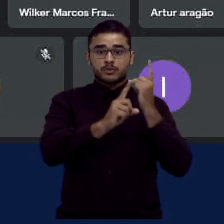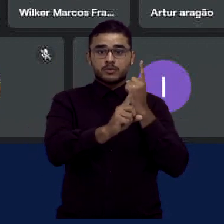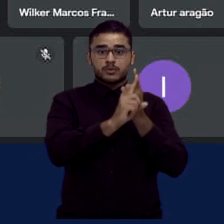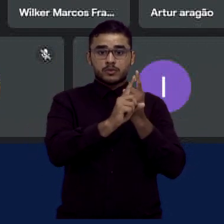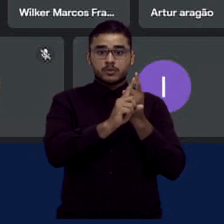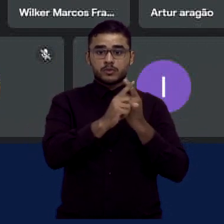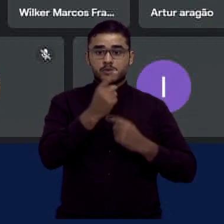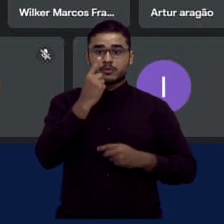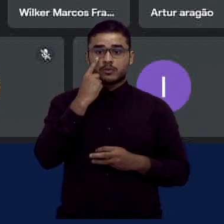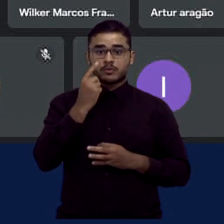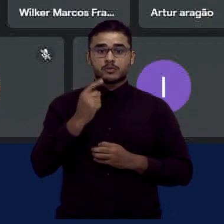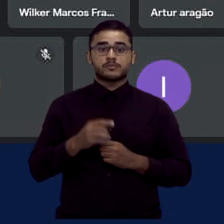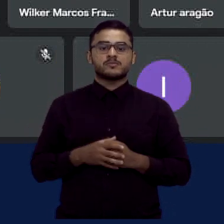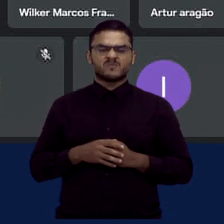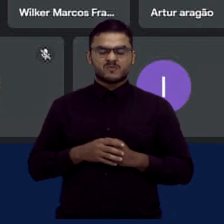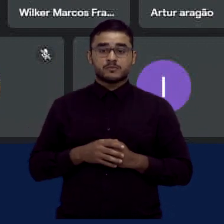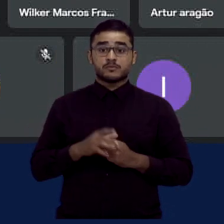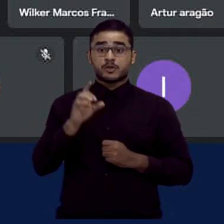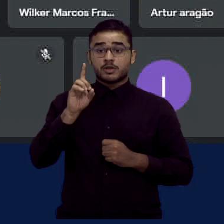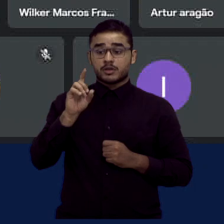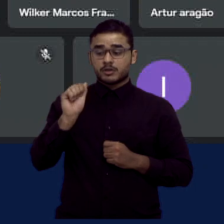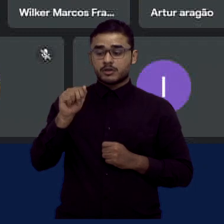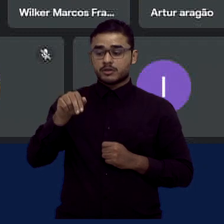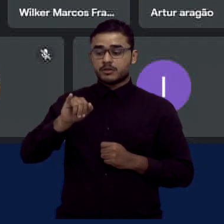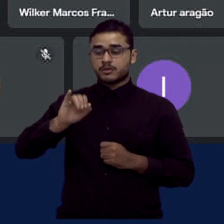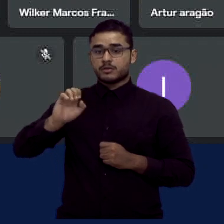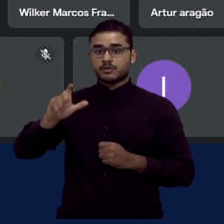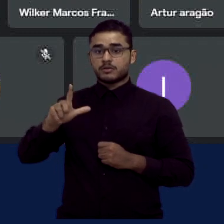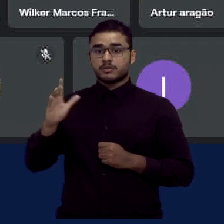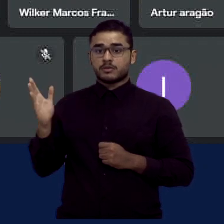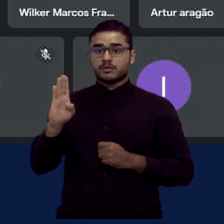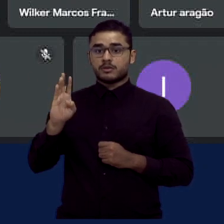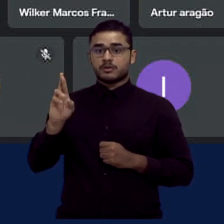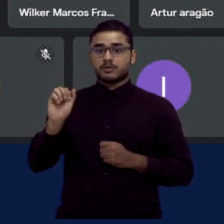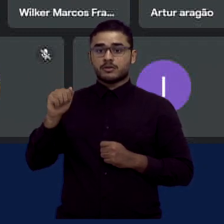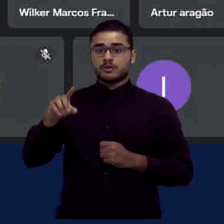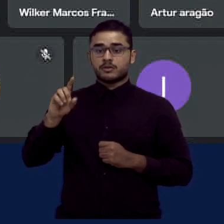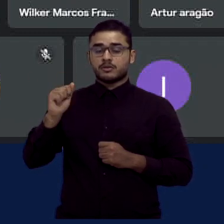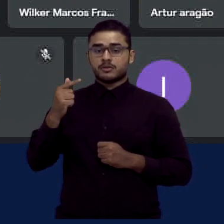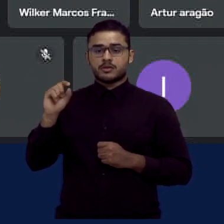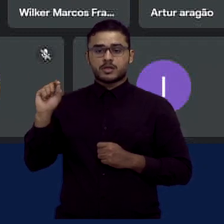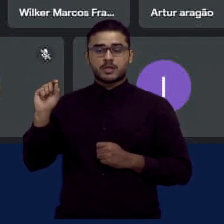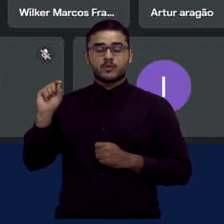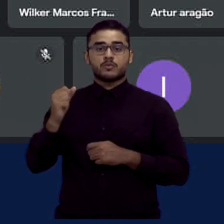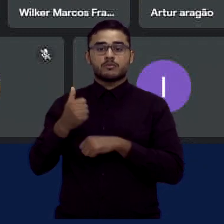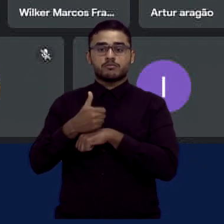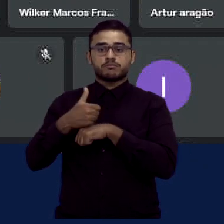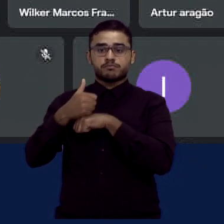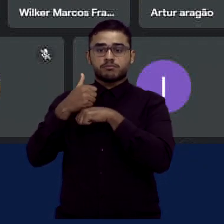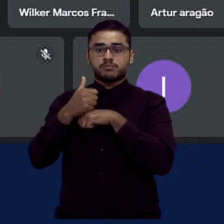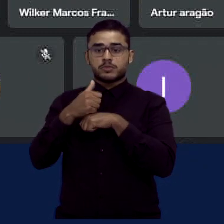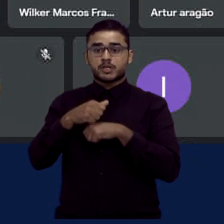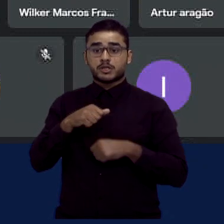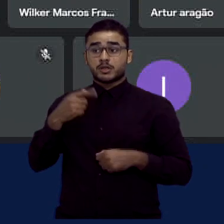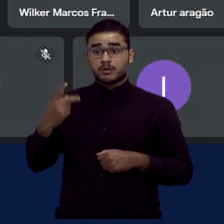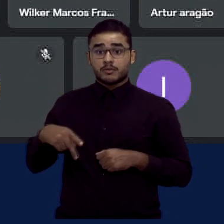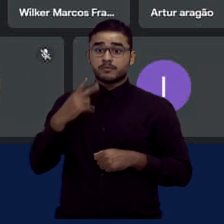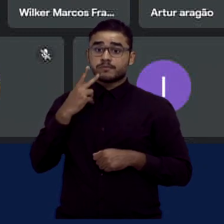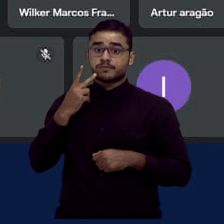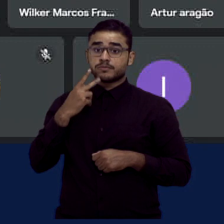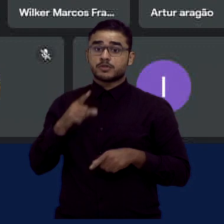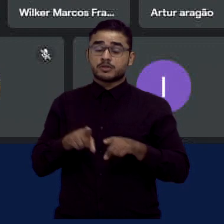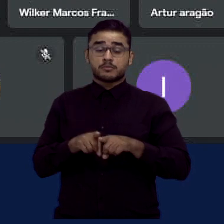muito inteligente, gente. O Daniel Brandão é um dos melhores quadrinistas do nosso estado, do nosso país, não à toa. Vocês veem,